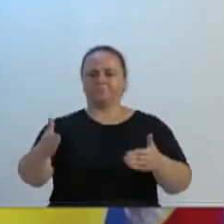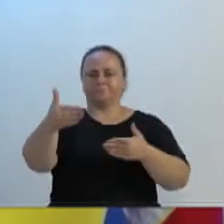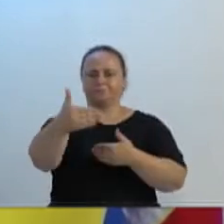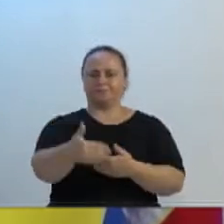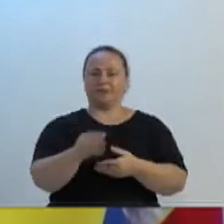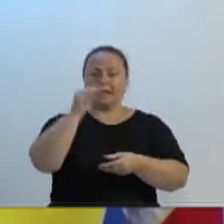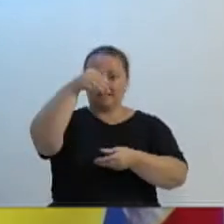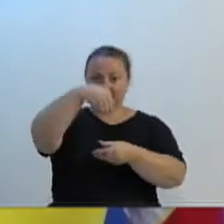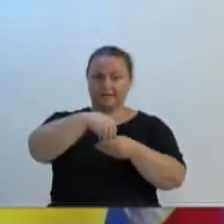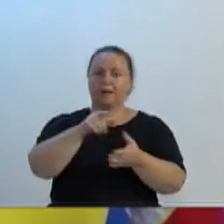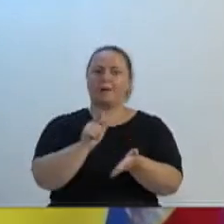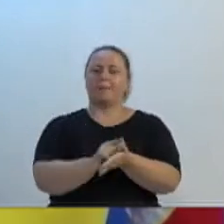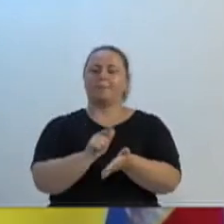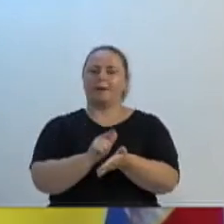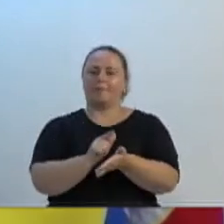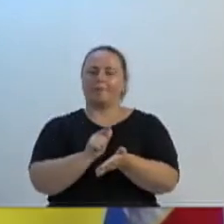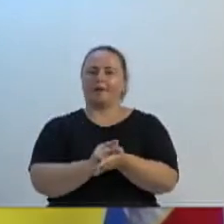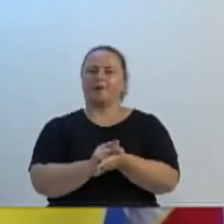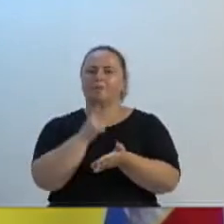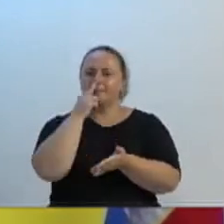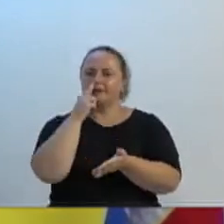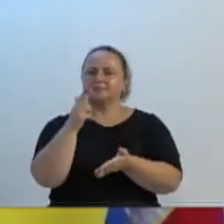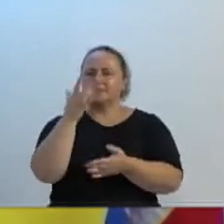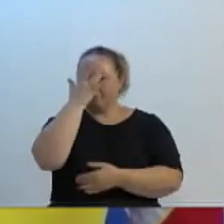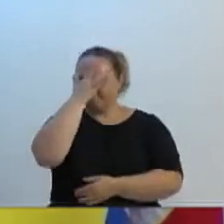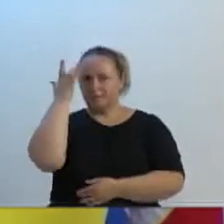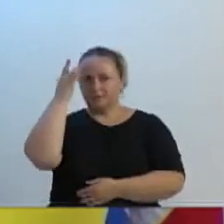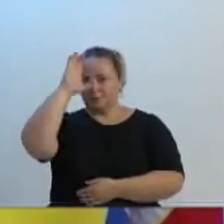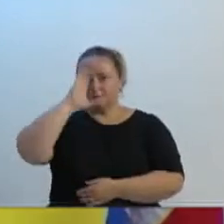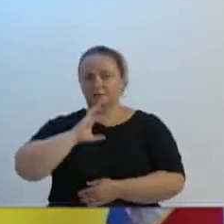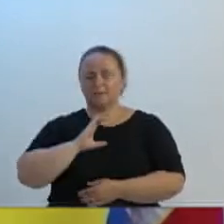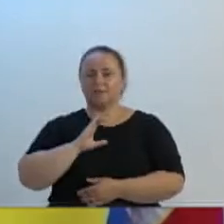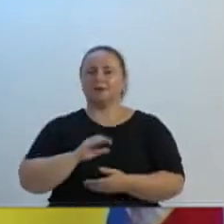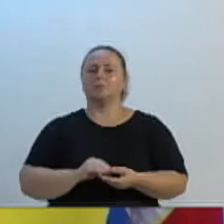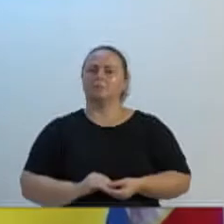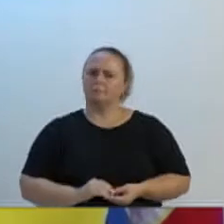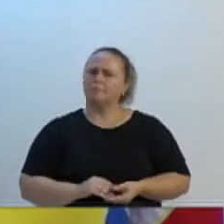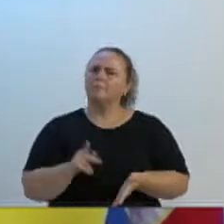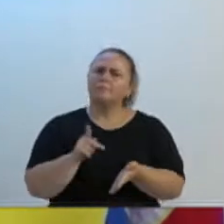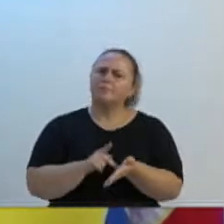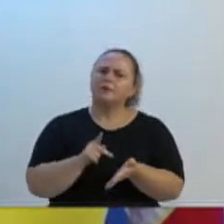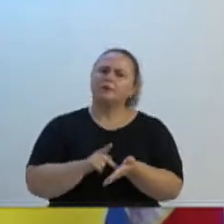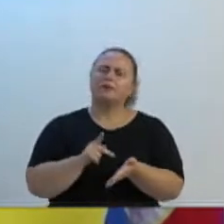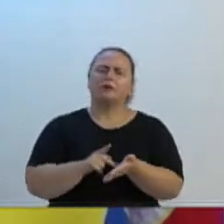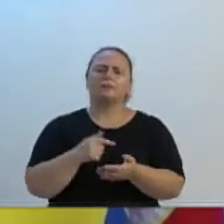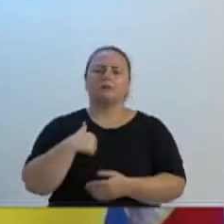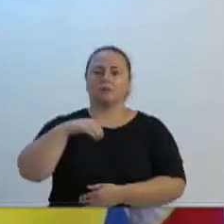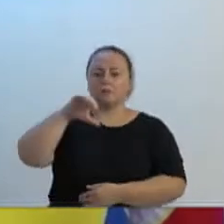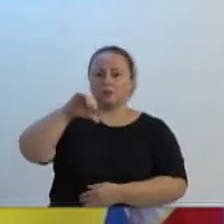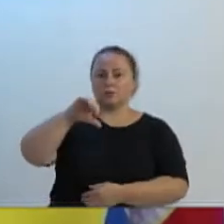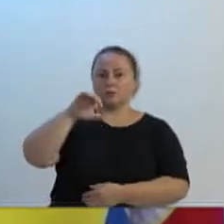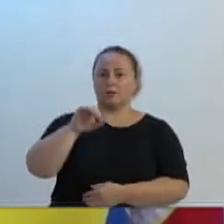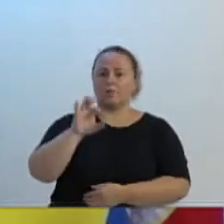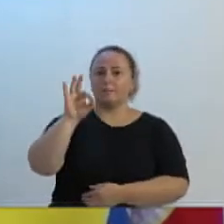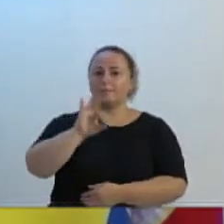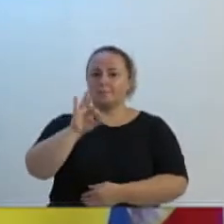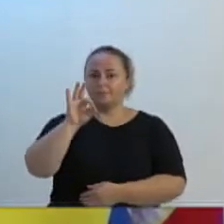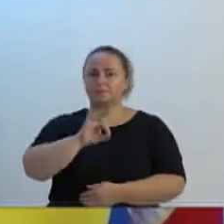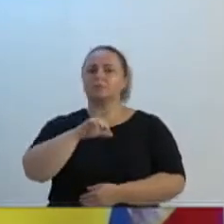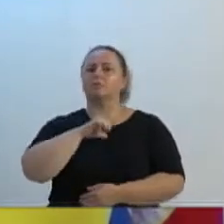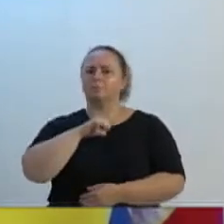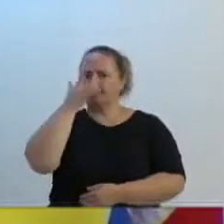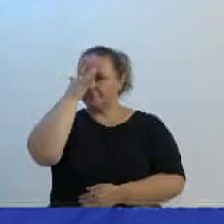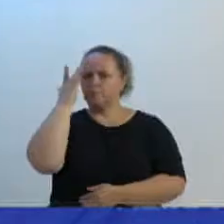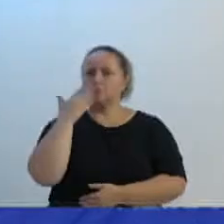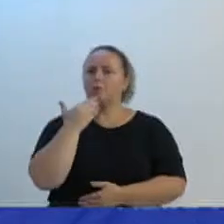suas mensagens lá noventa porcento vereador manto elogiou o trabalho da equipe do raça humilha tem fotos aí